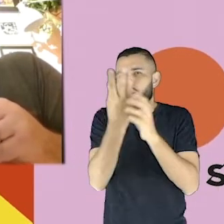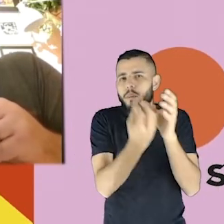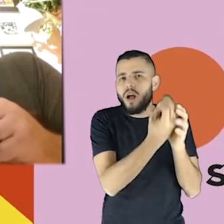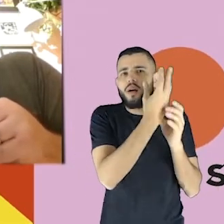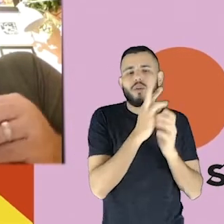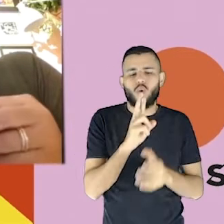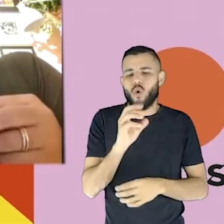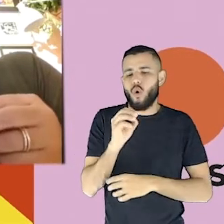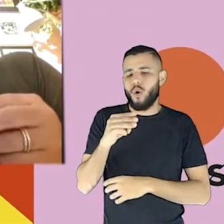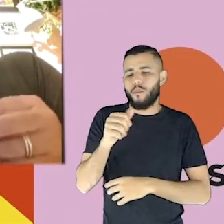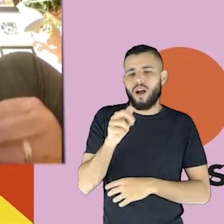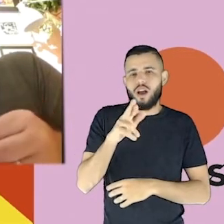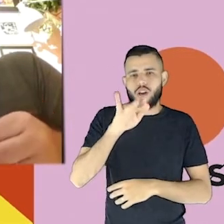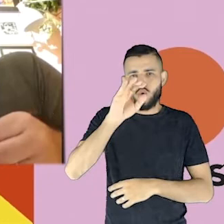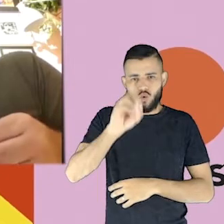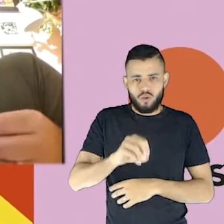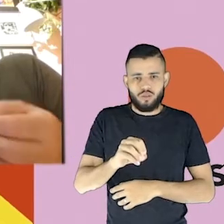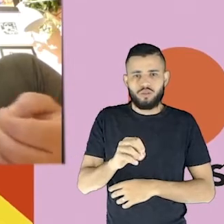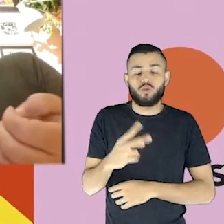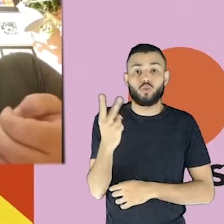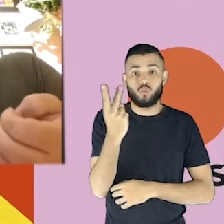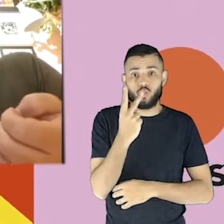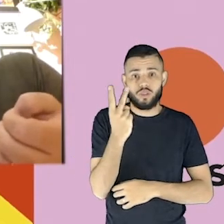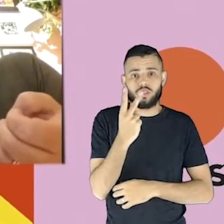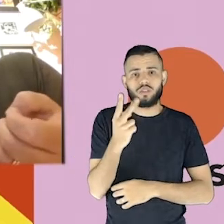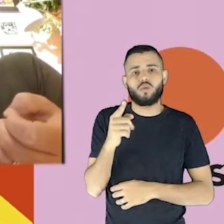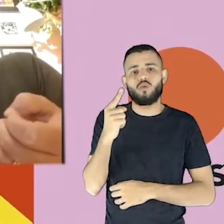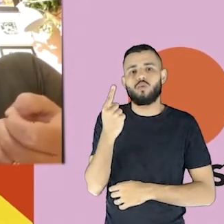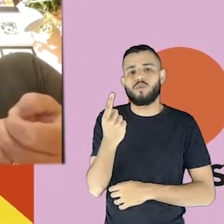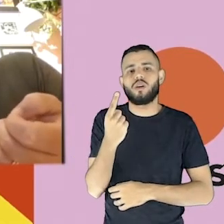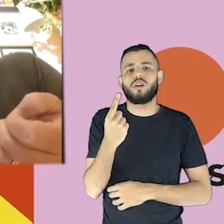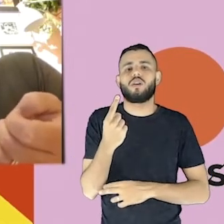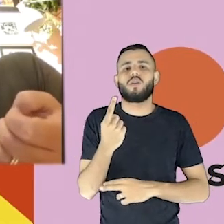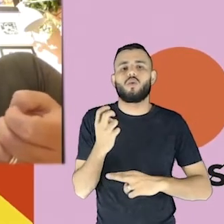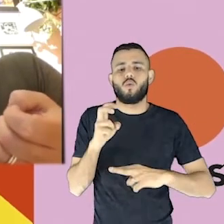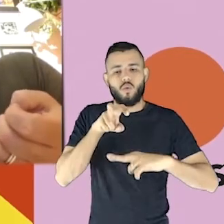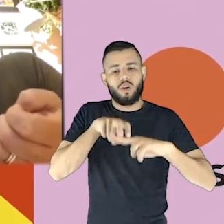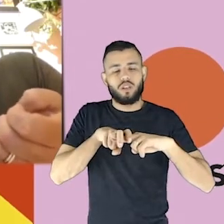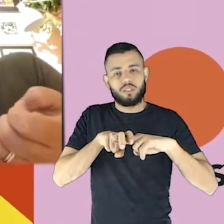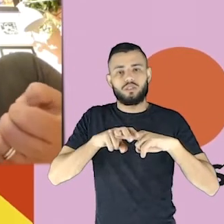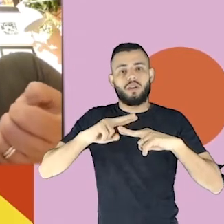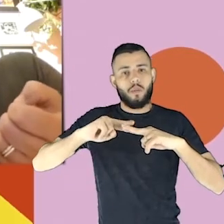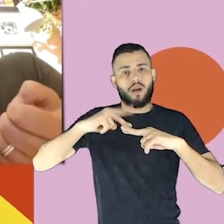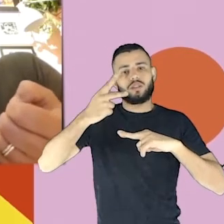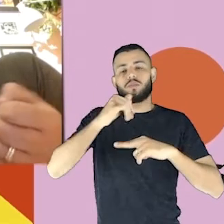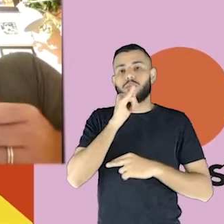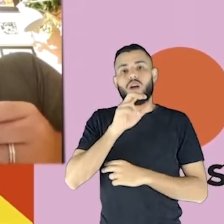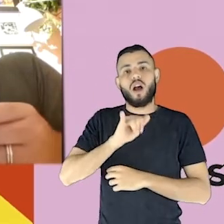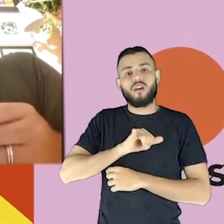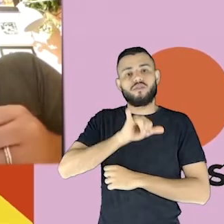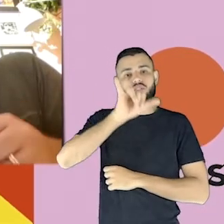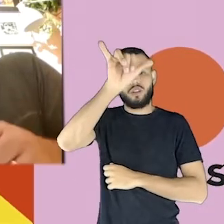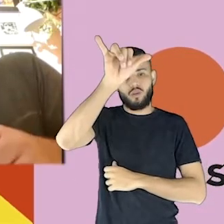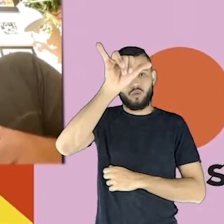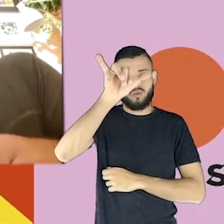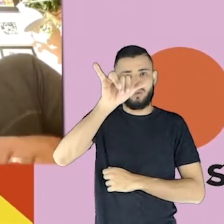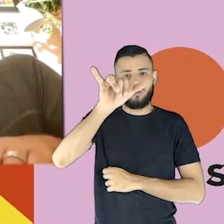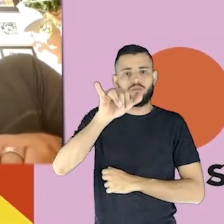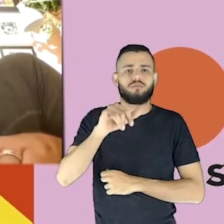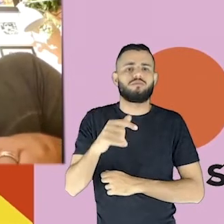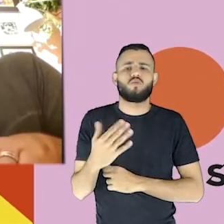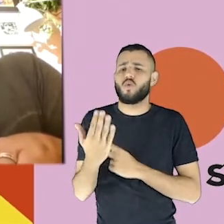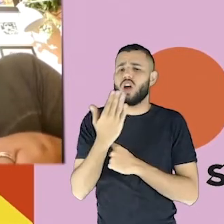foi o Romário que entrou com duas, uma sobre não cobrar um assento a mais de avião, o